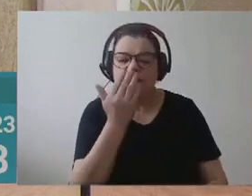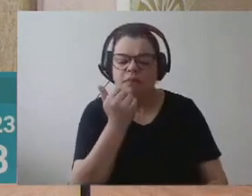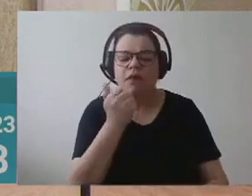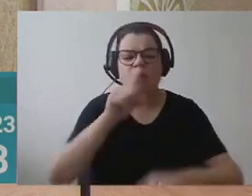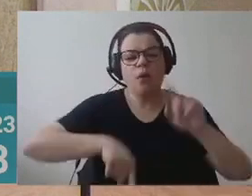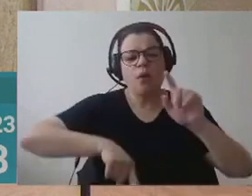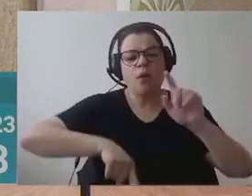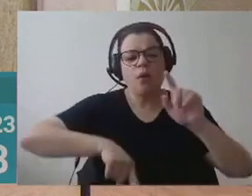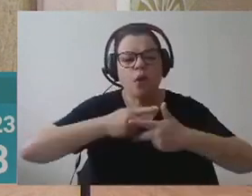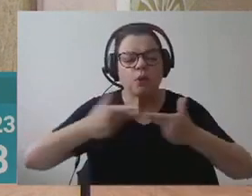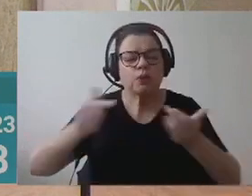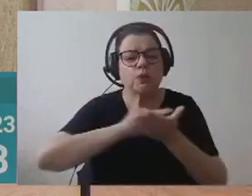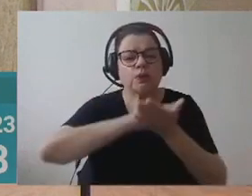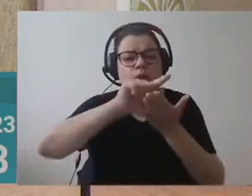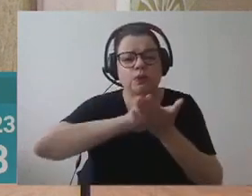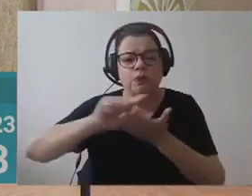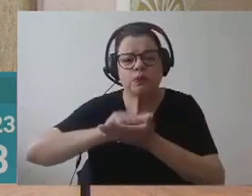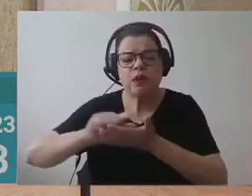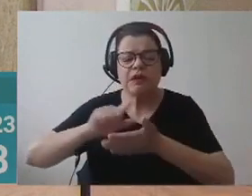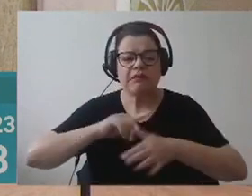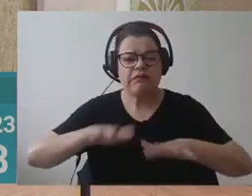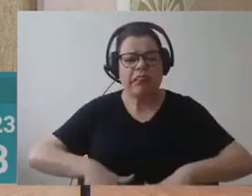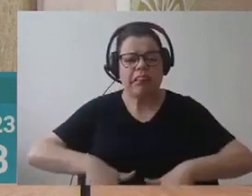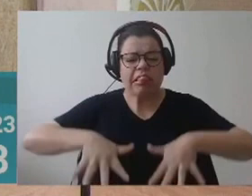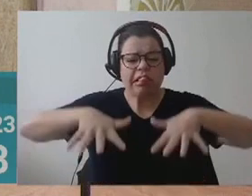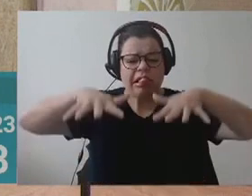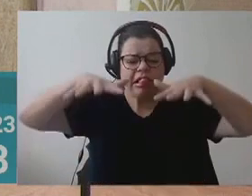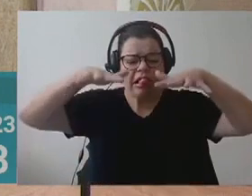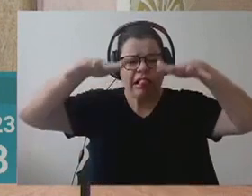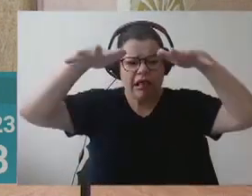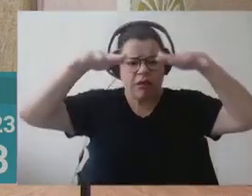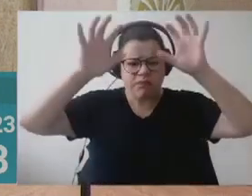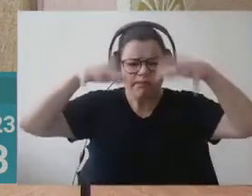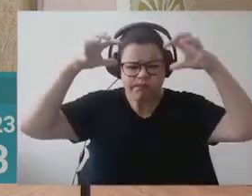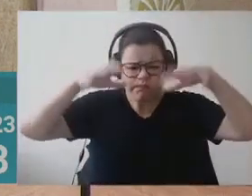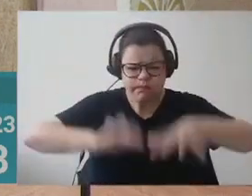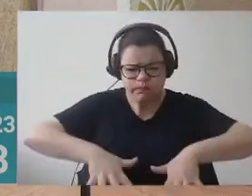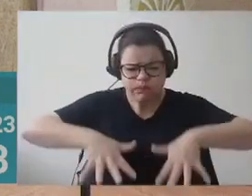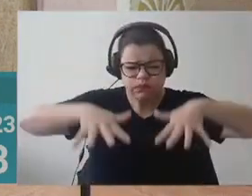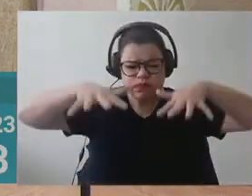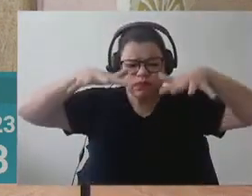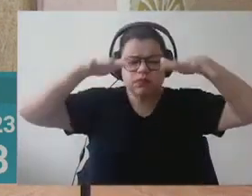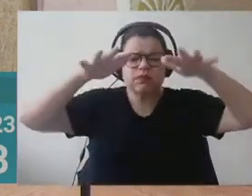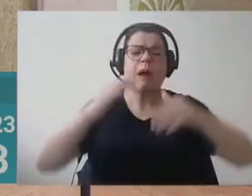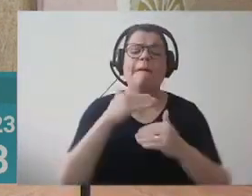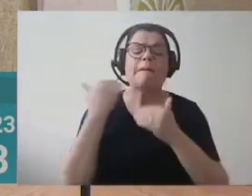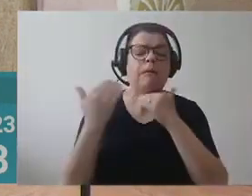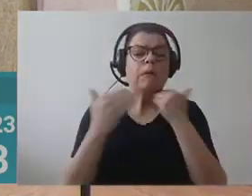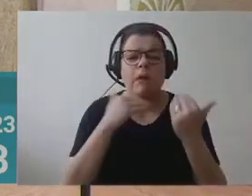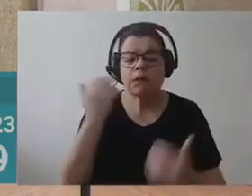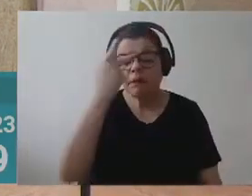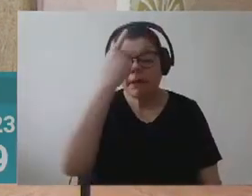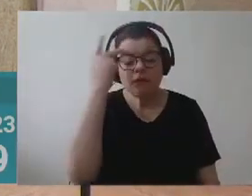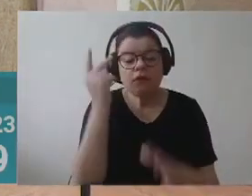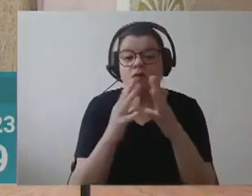cidades que houve o alagamento, que causou tanto dano àquelas cidades, mortes, pessoas desaparecidas. O nosso governador